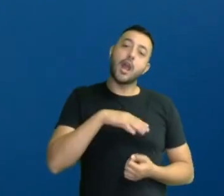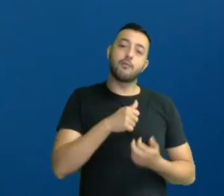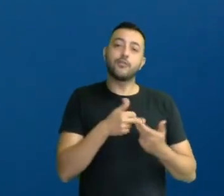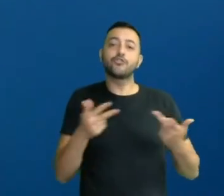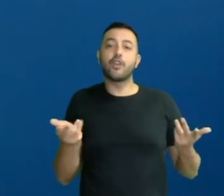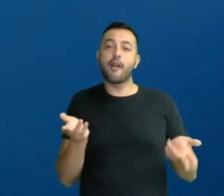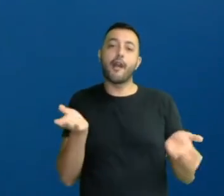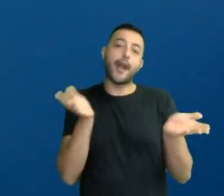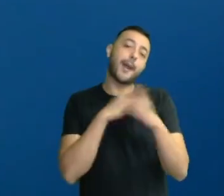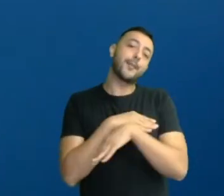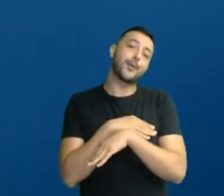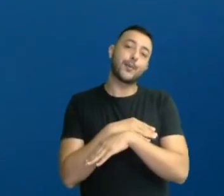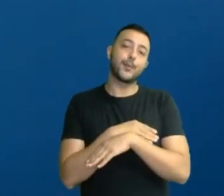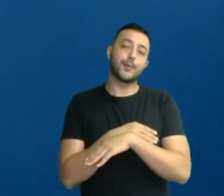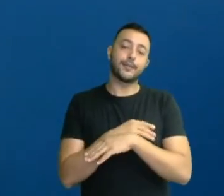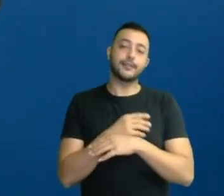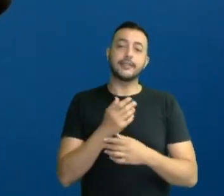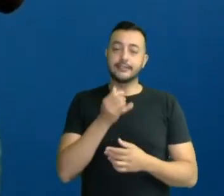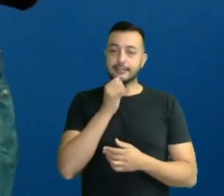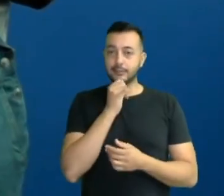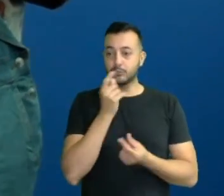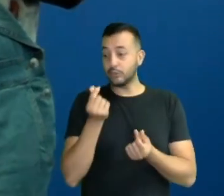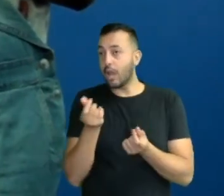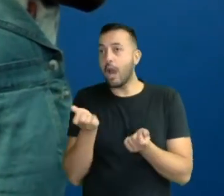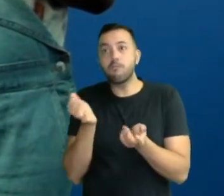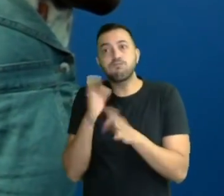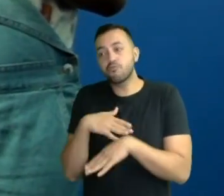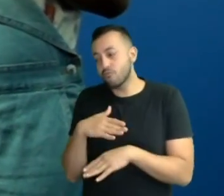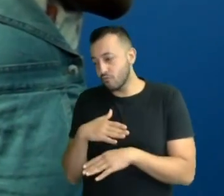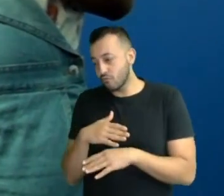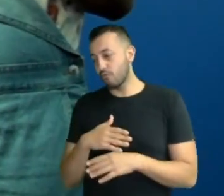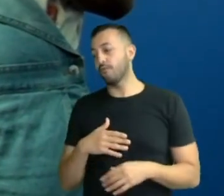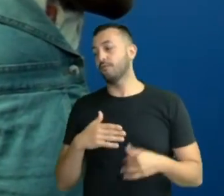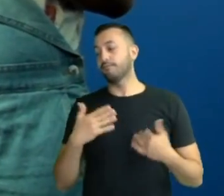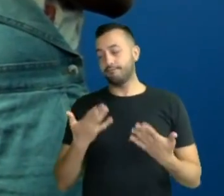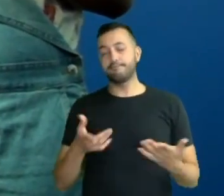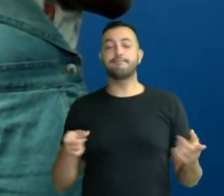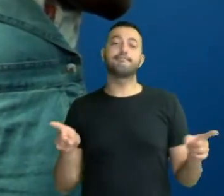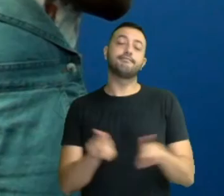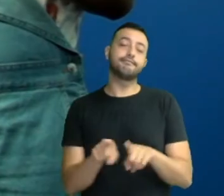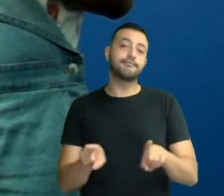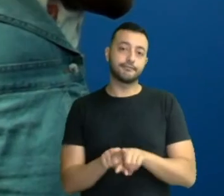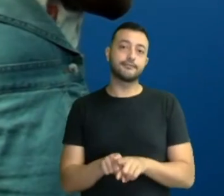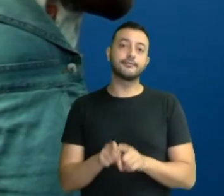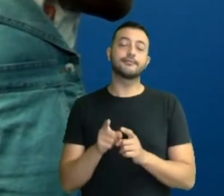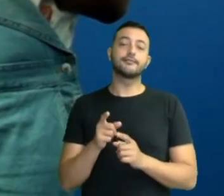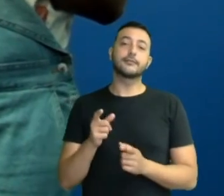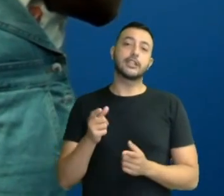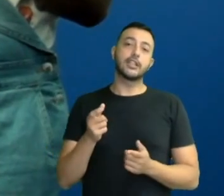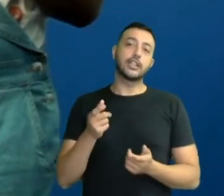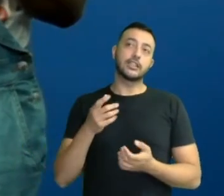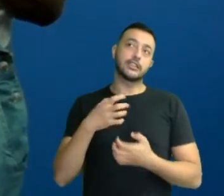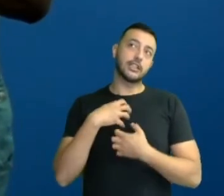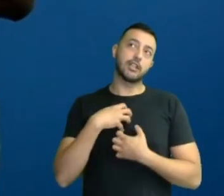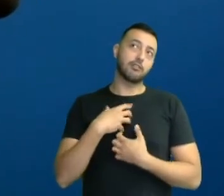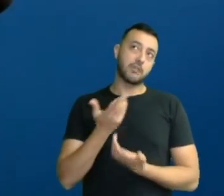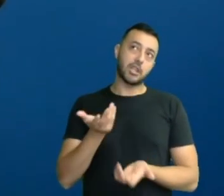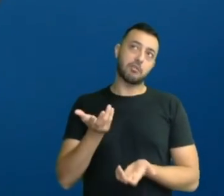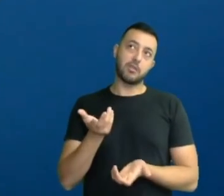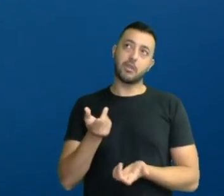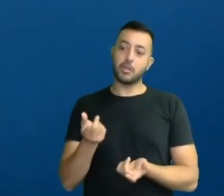se les acabaram el dinheiro. E aí, também essa situação, né? É como se a gente não tivesse